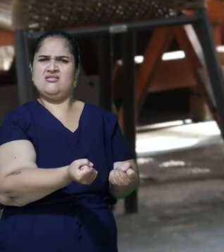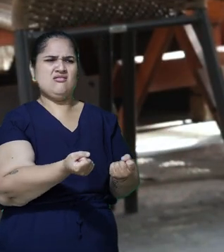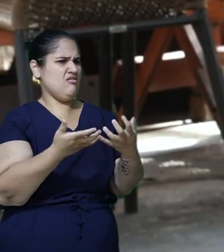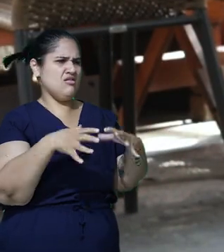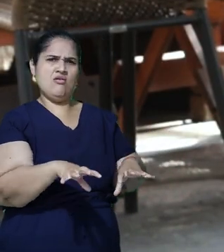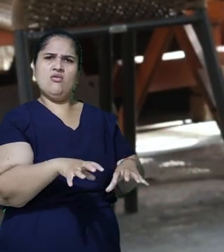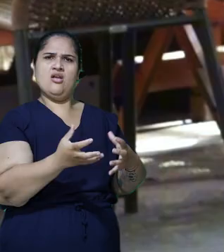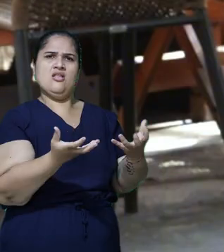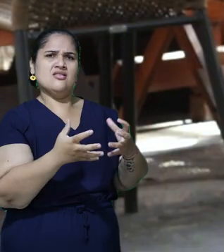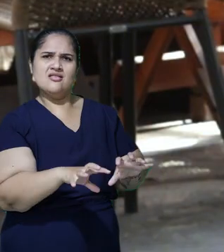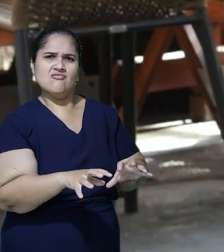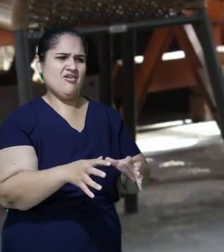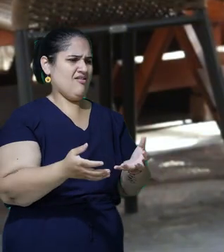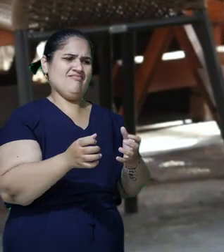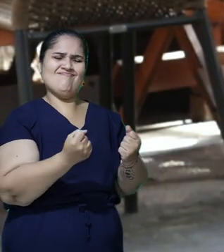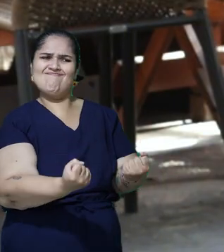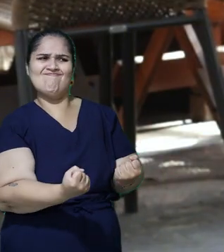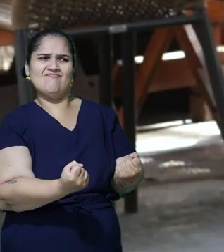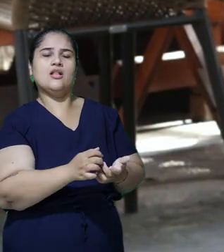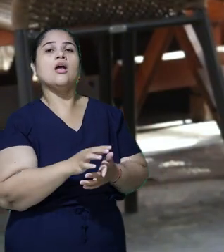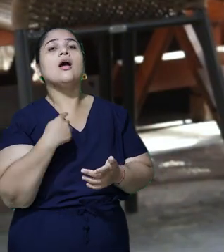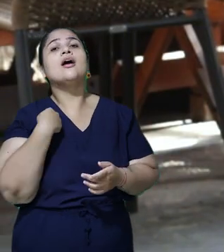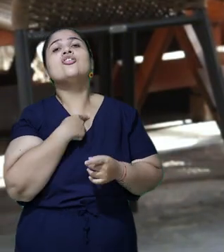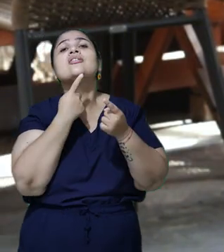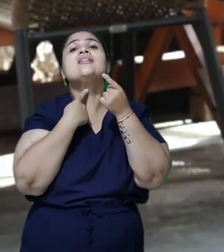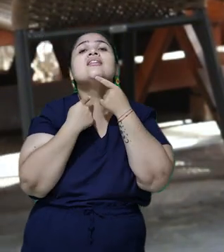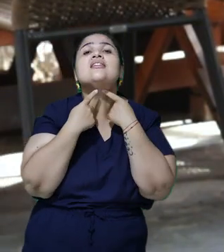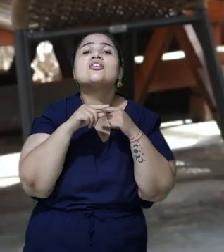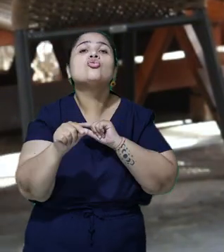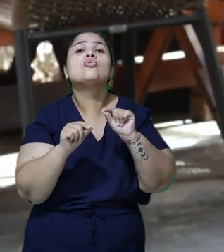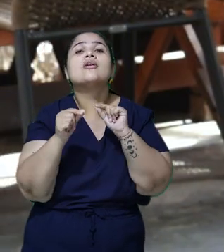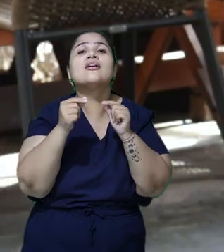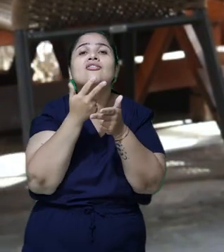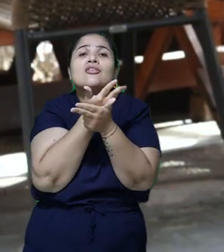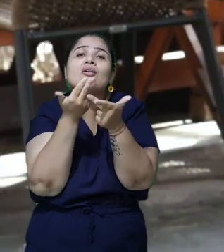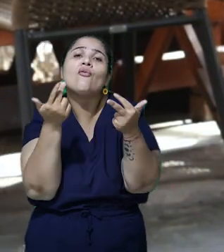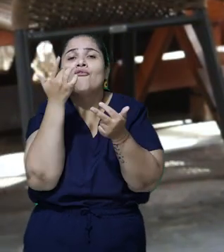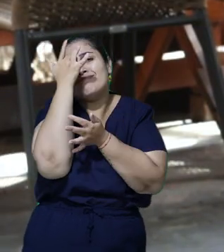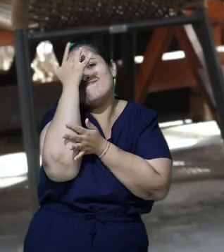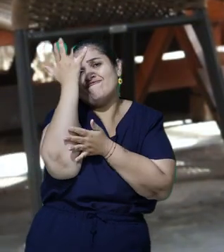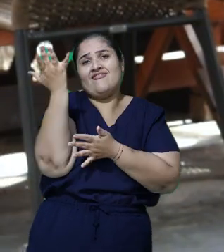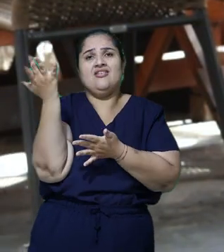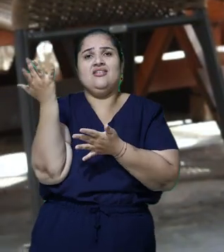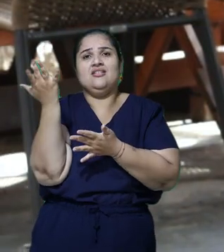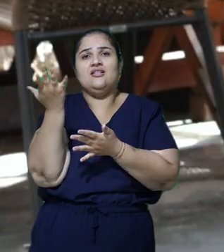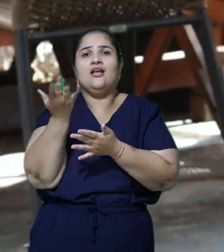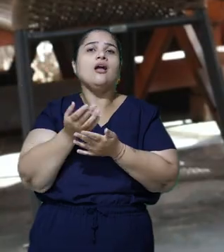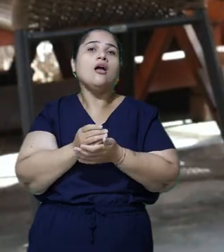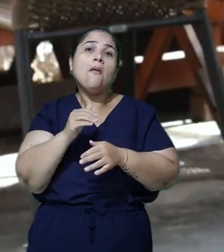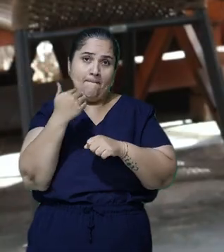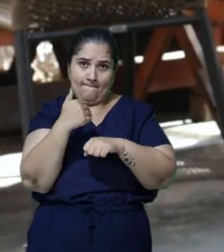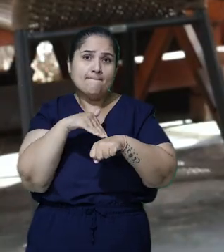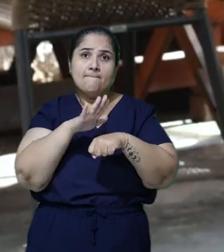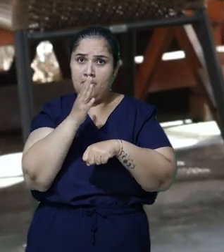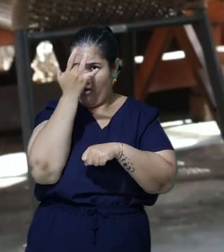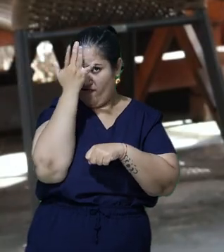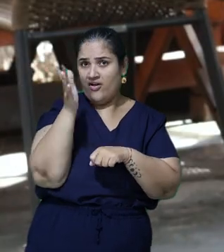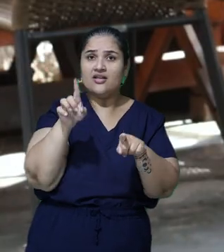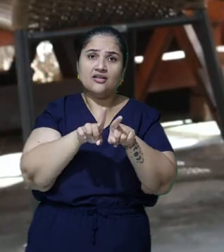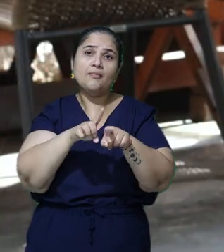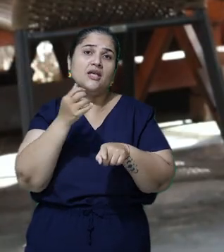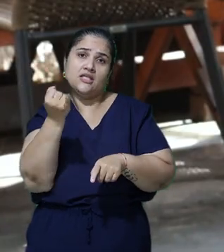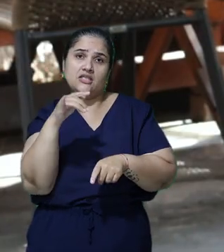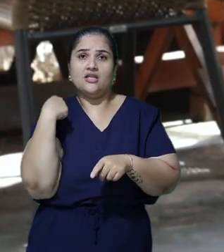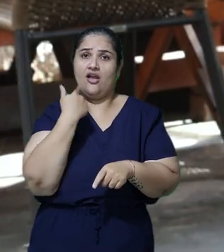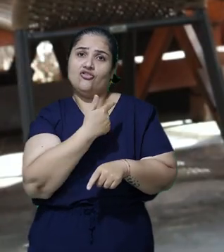vontade de que as coisas sejam mais fáceis. Então, para a gente seria mais fácil se a gente fosse uma pessoa comum e o filho também fosse,